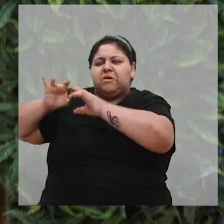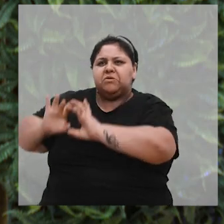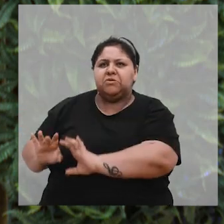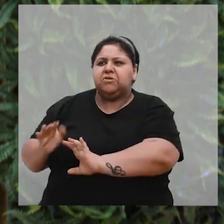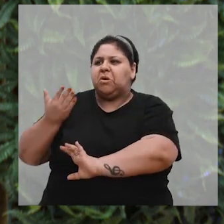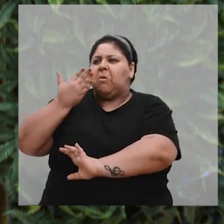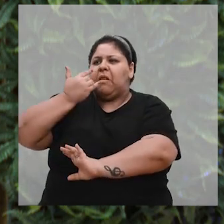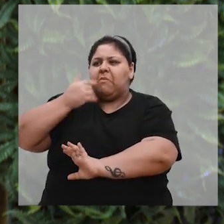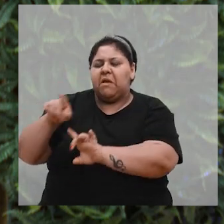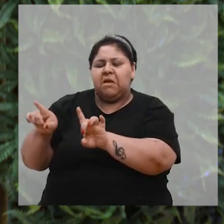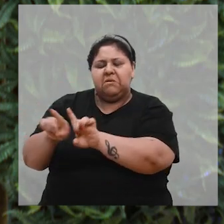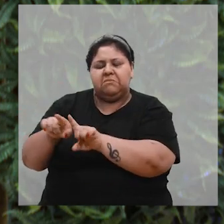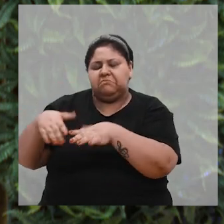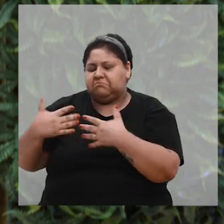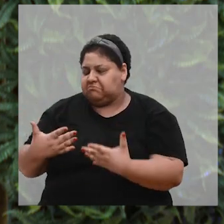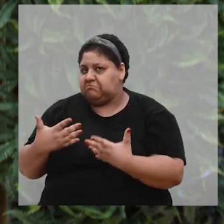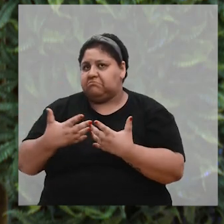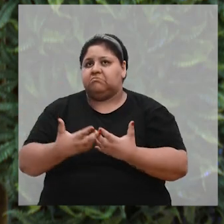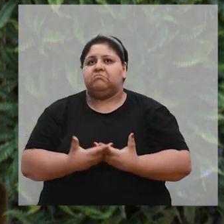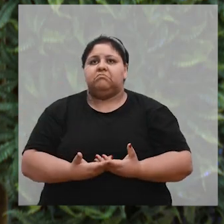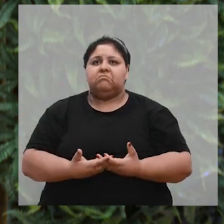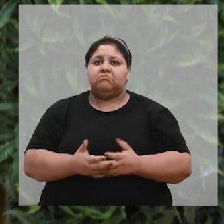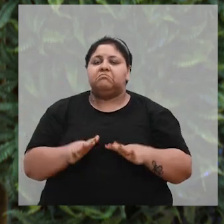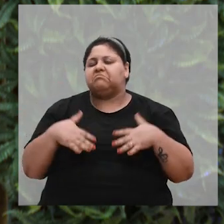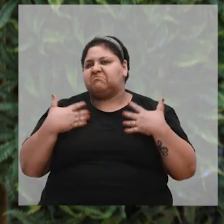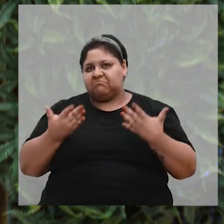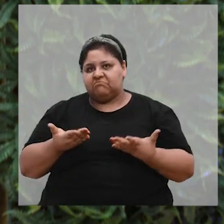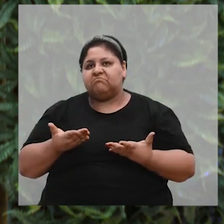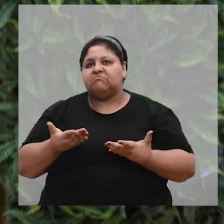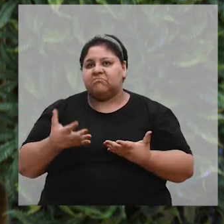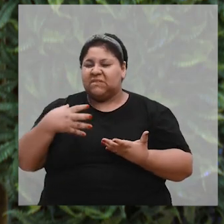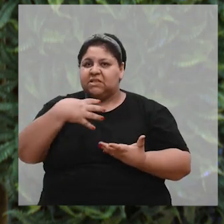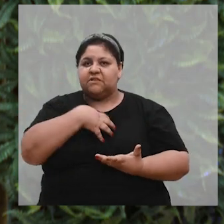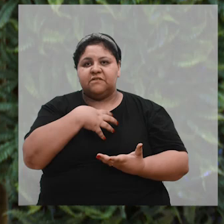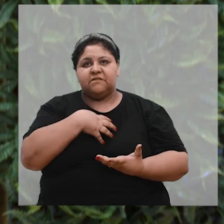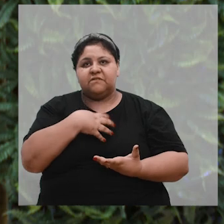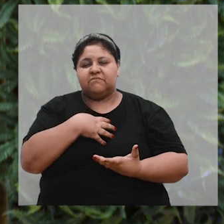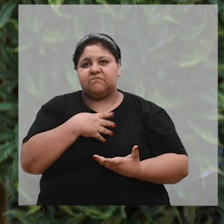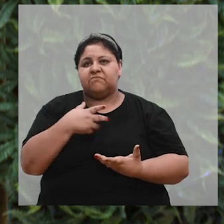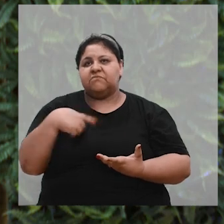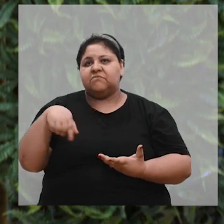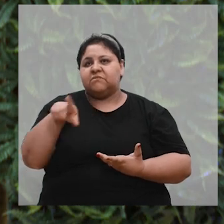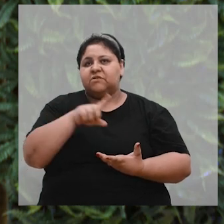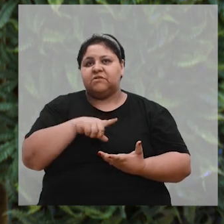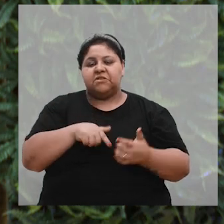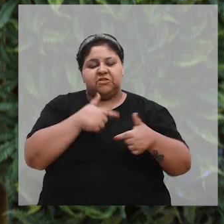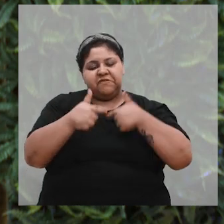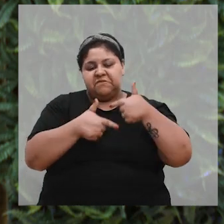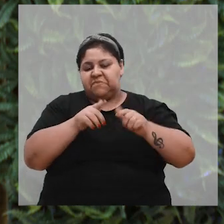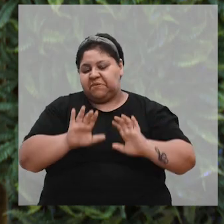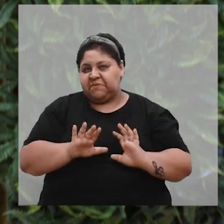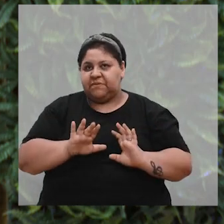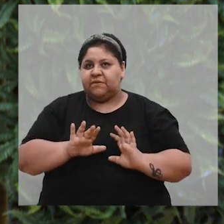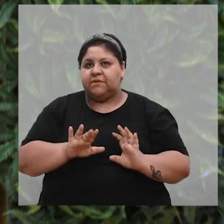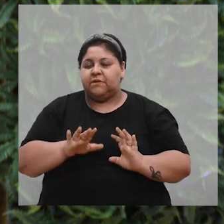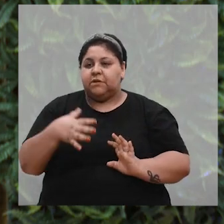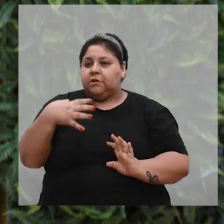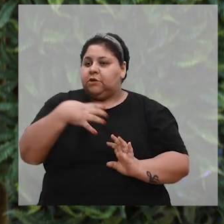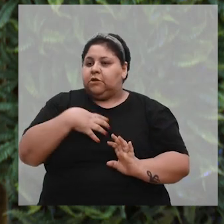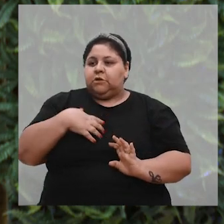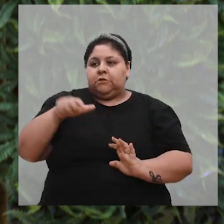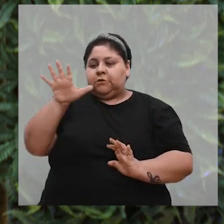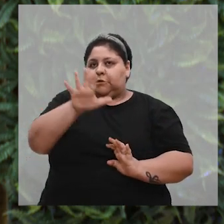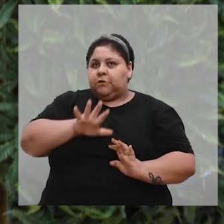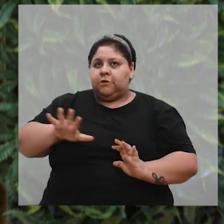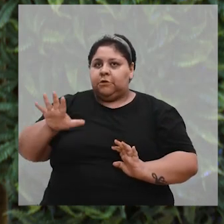questão alimentar, né, então é essa forma que a gente vai atuando, então,